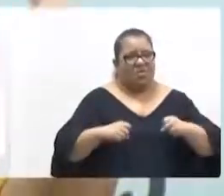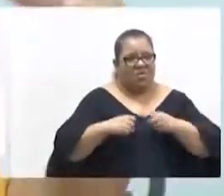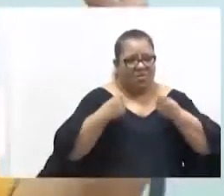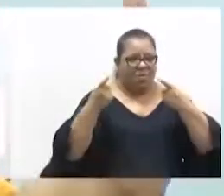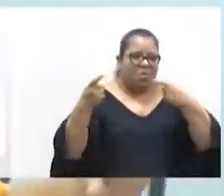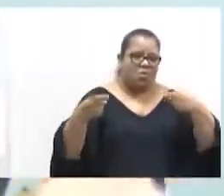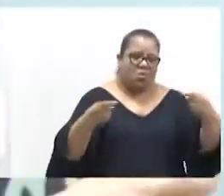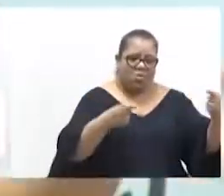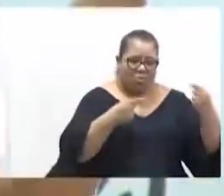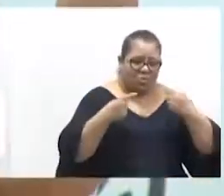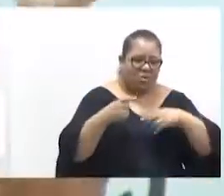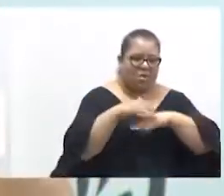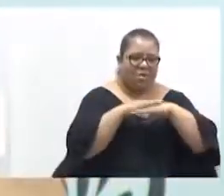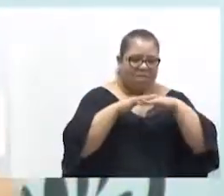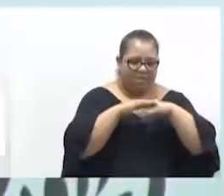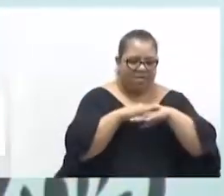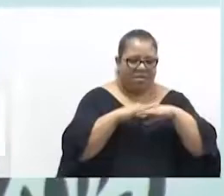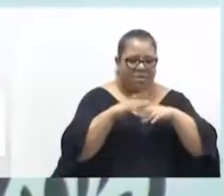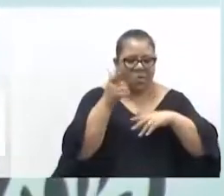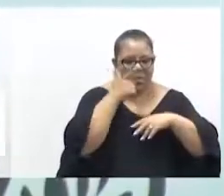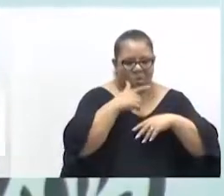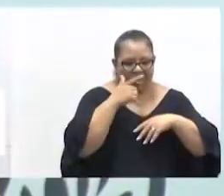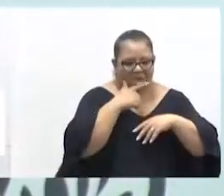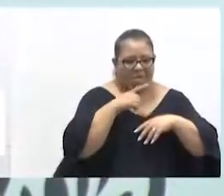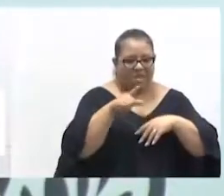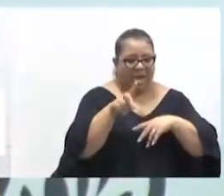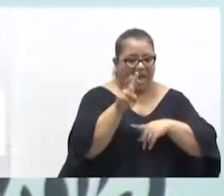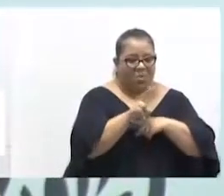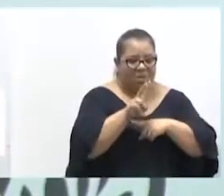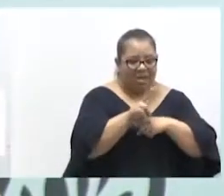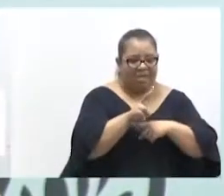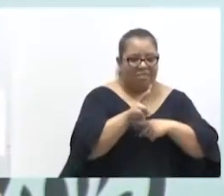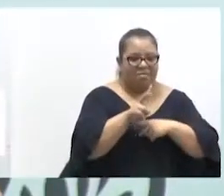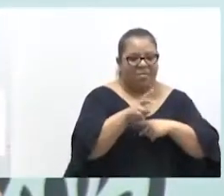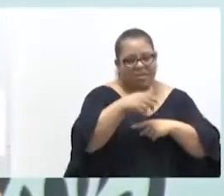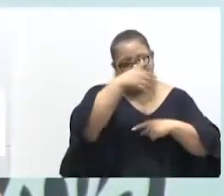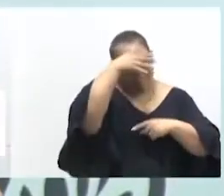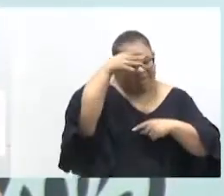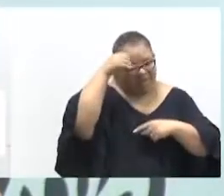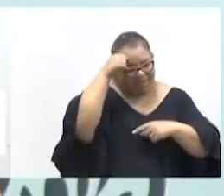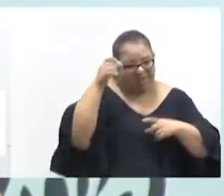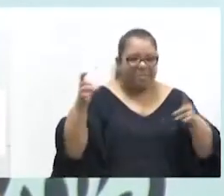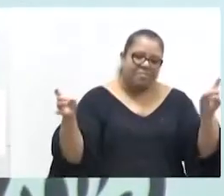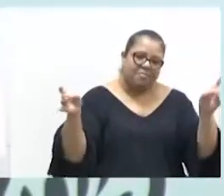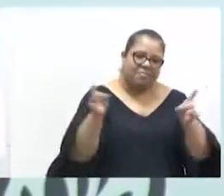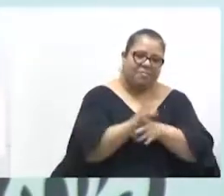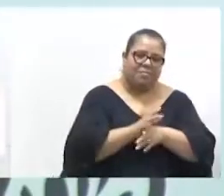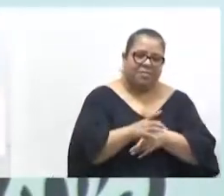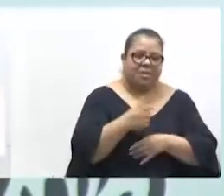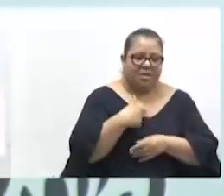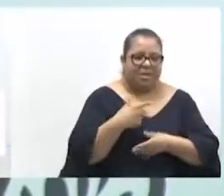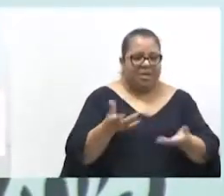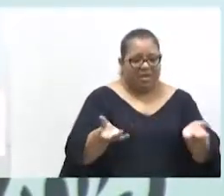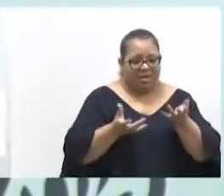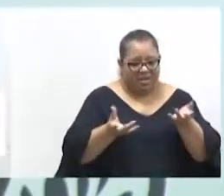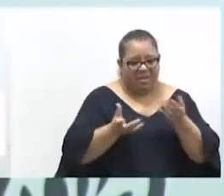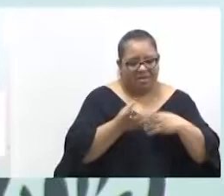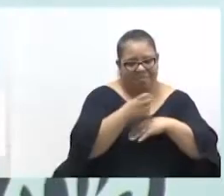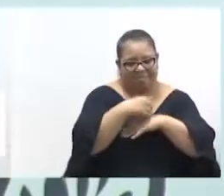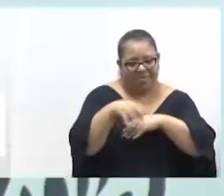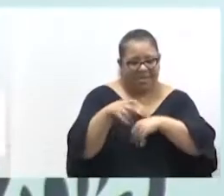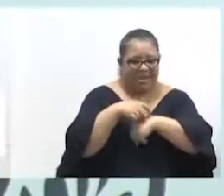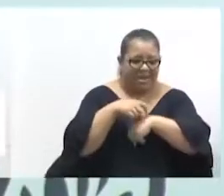discutindo, conversando, para construir essa linha de cuidado no estado do Mato Grosso. Era isso que a gente tinha a passar, o tempo